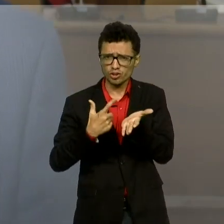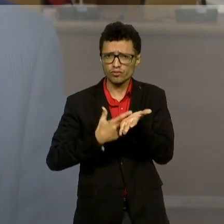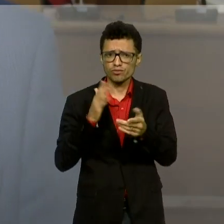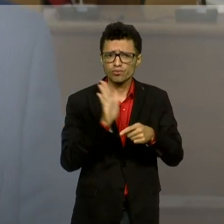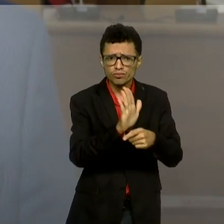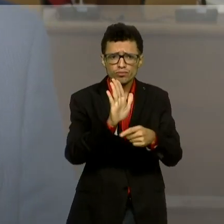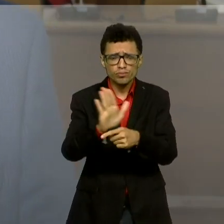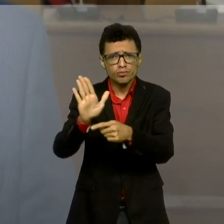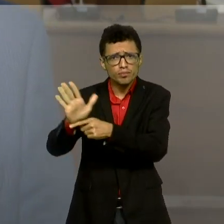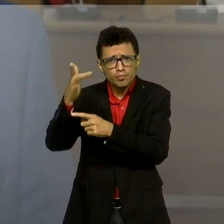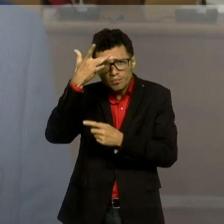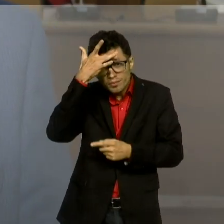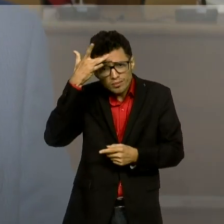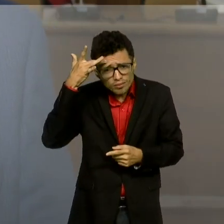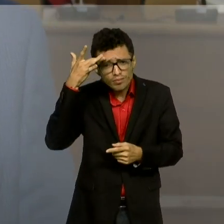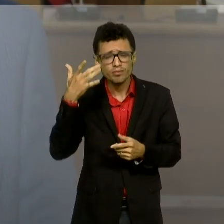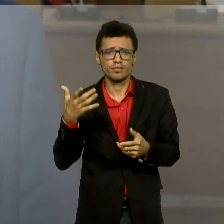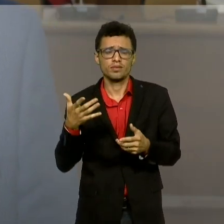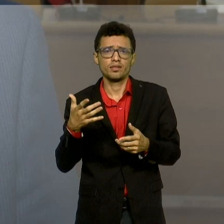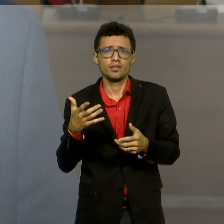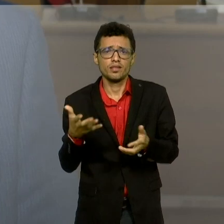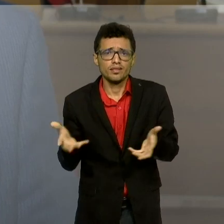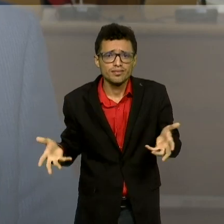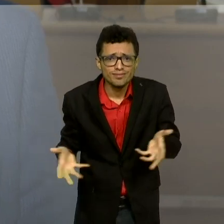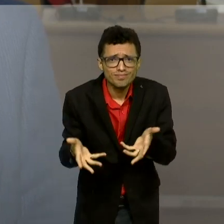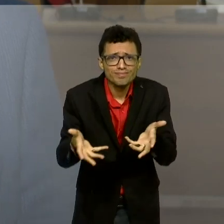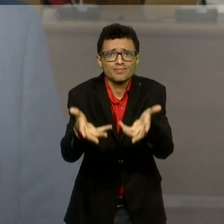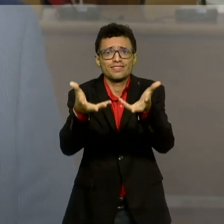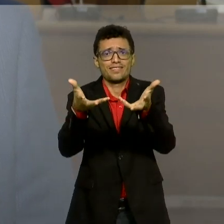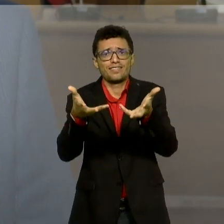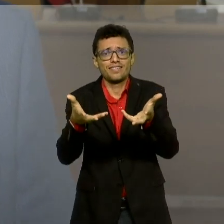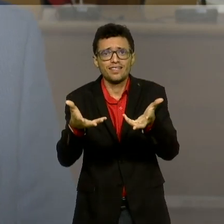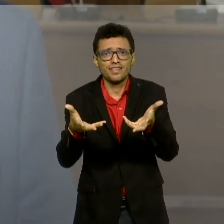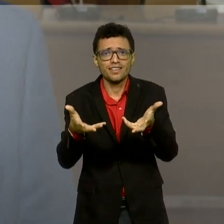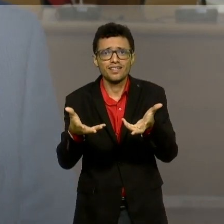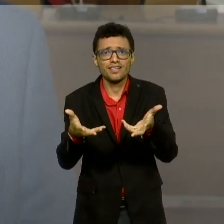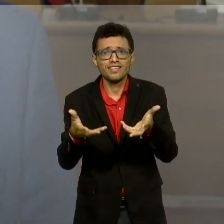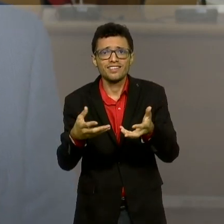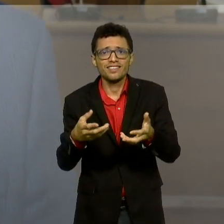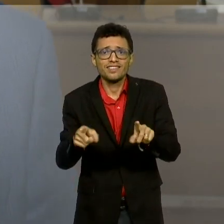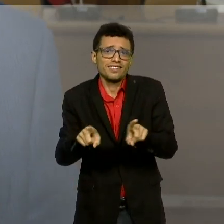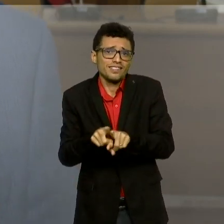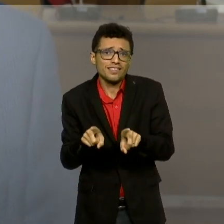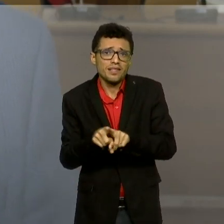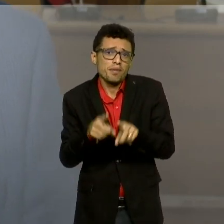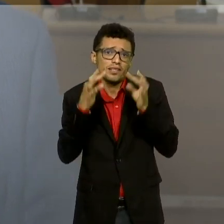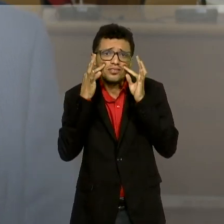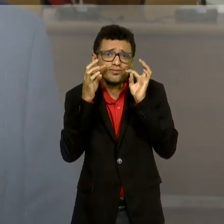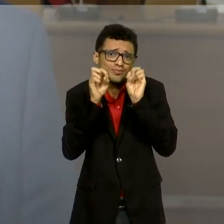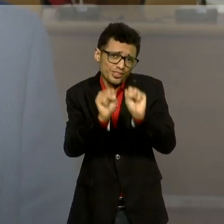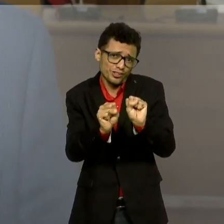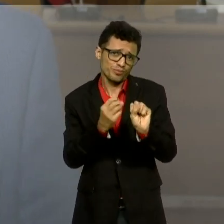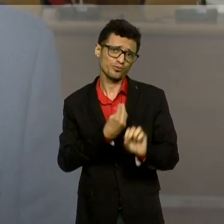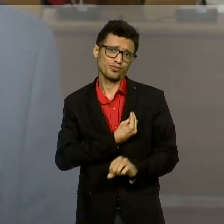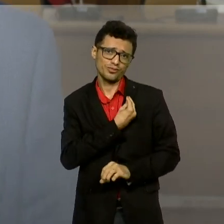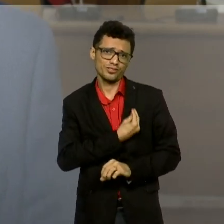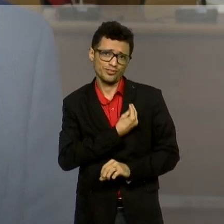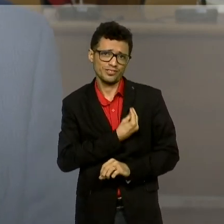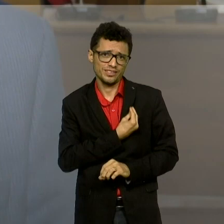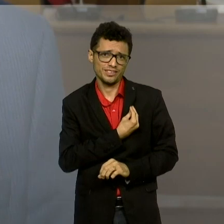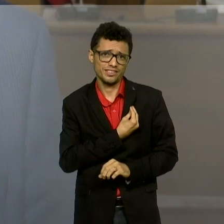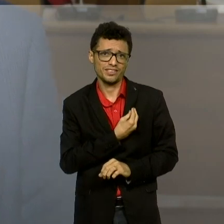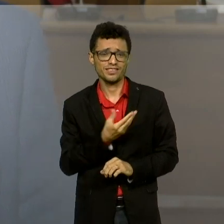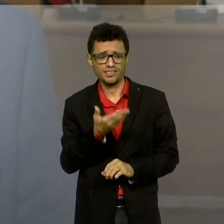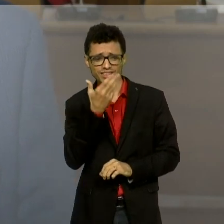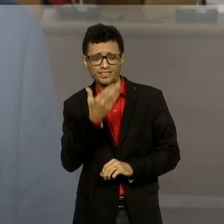precisam dessa informação desse entusiasmo e desse grande exemplo de vida que ele traz